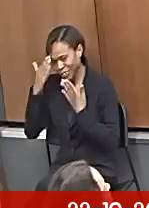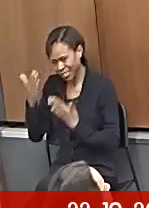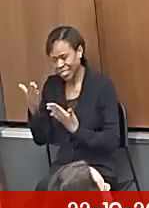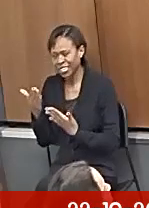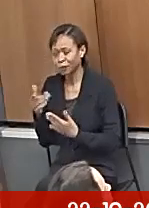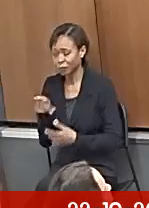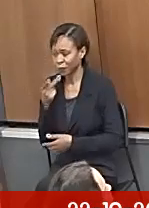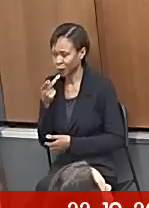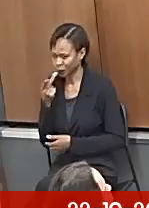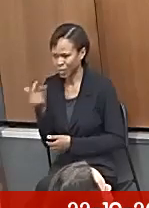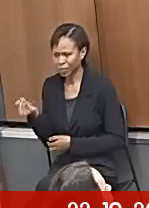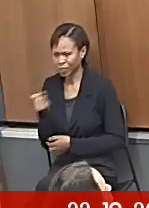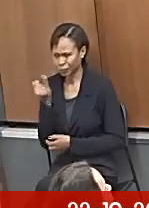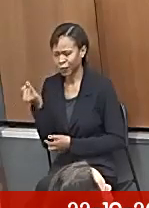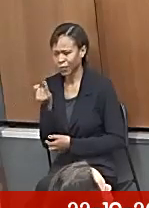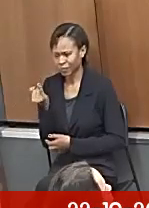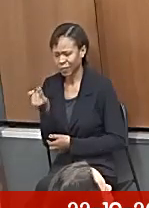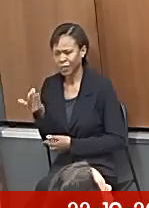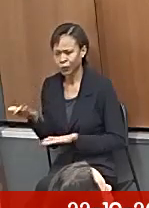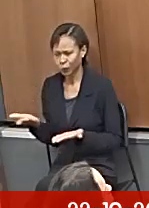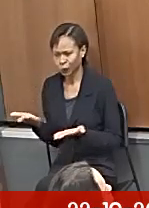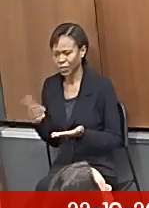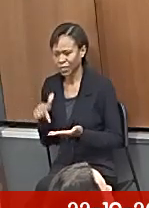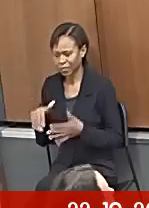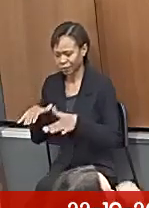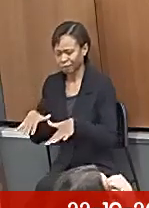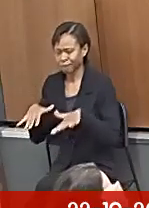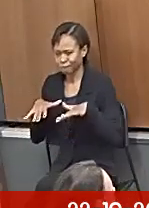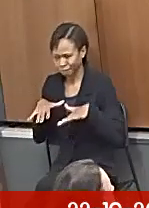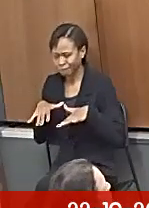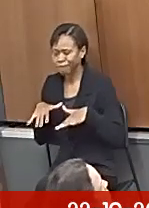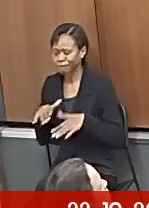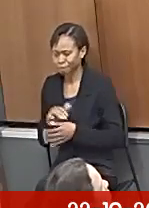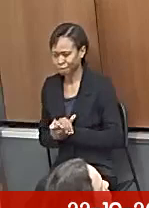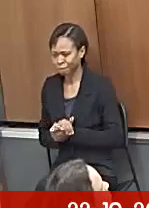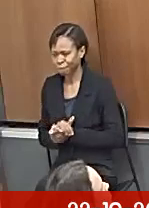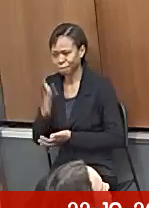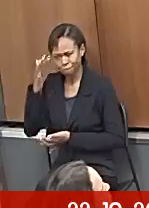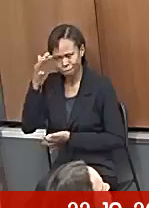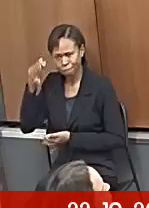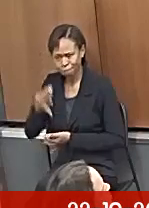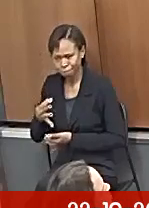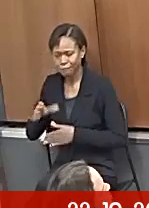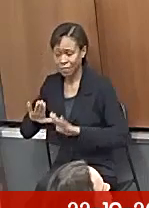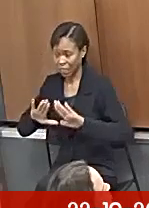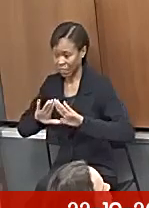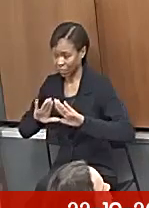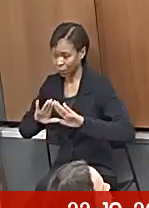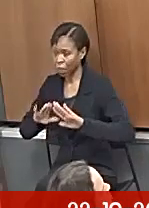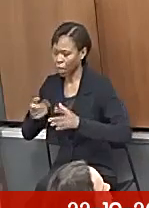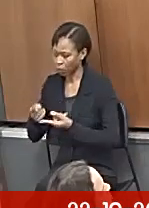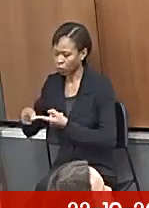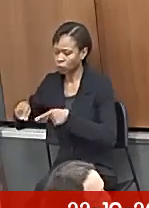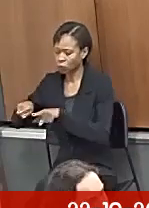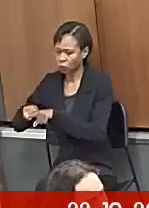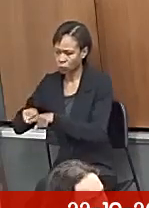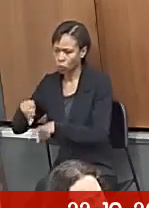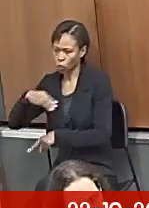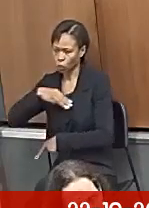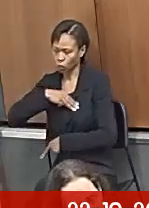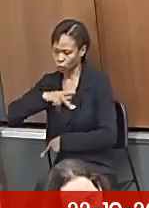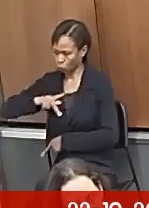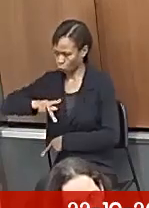sua fala importantíssima para essa tarde, para essa audiência. Pode ter certeza que a Assembleia é sempre parceira aí do Ministério